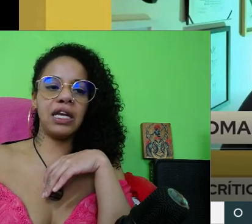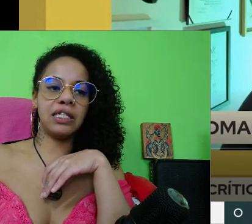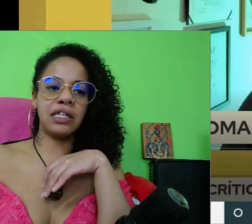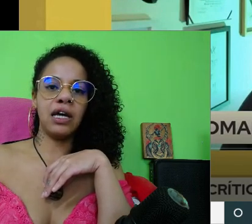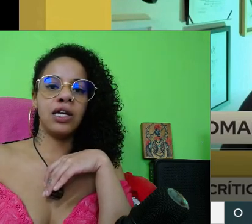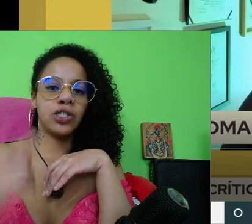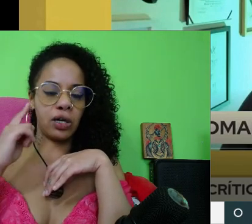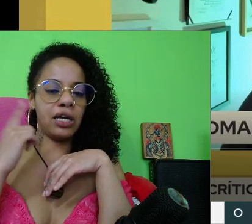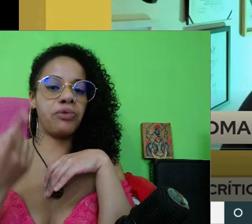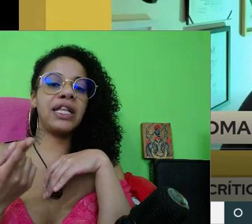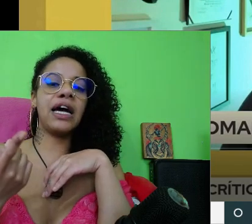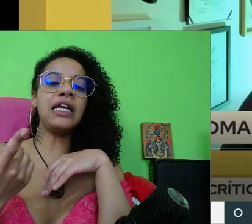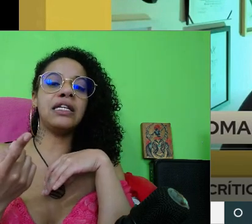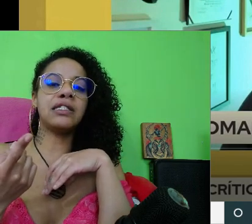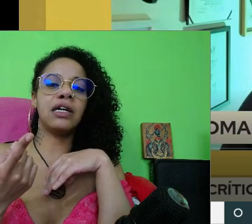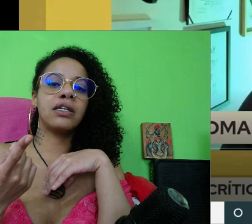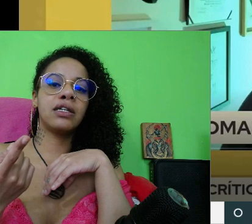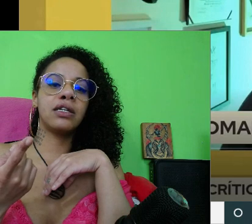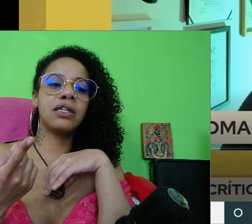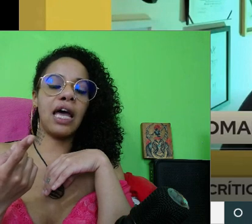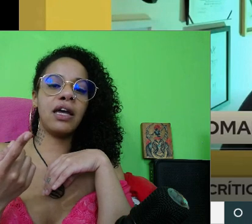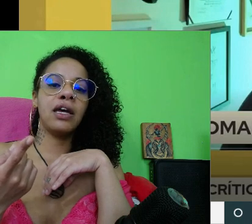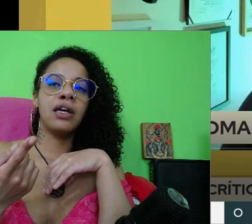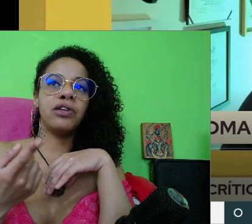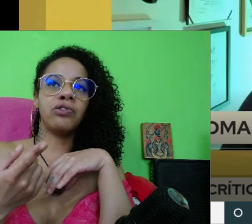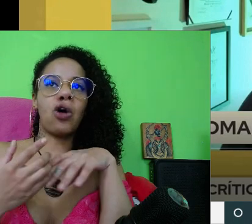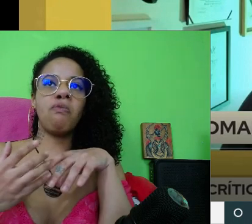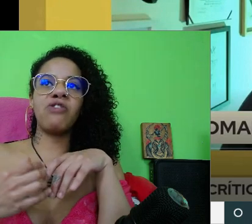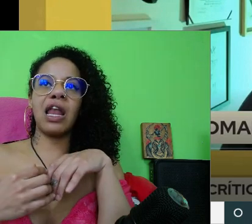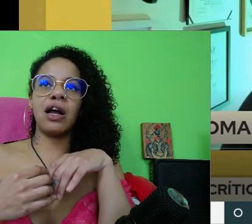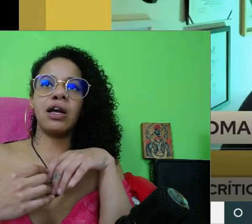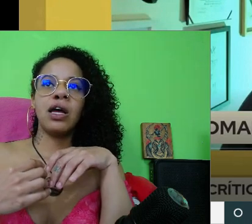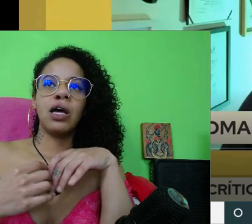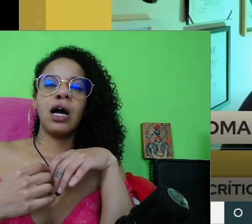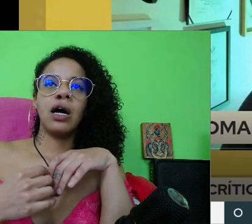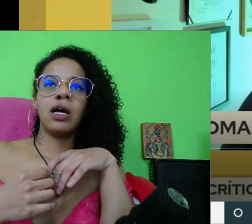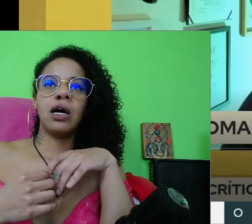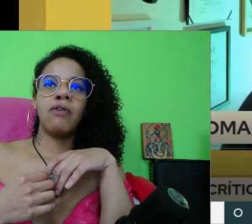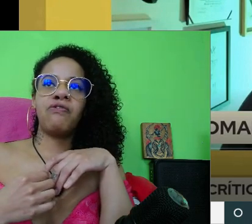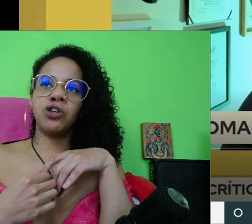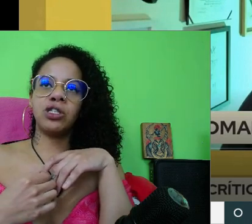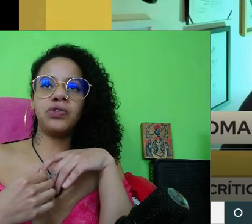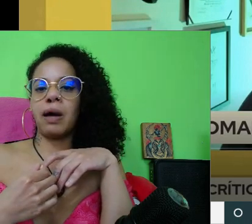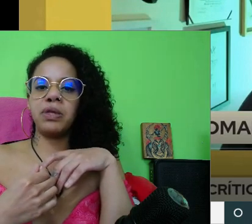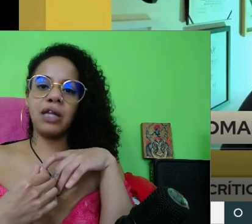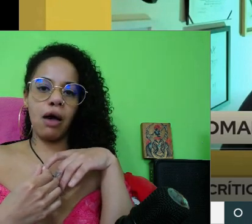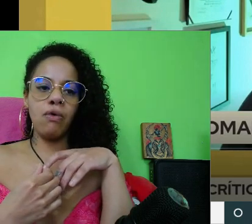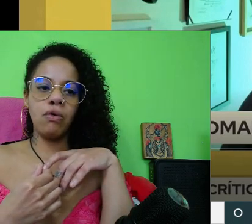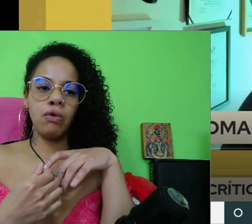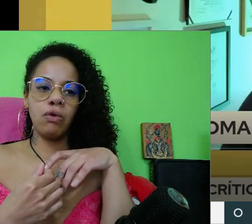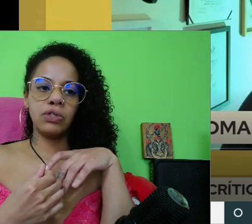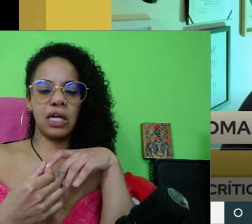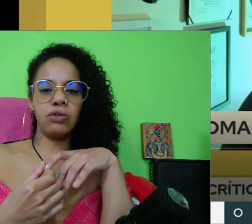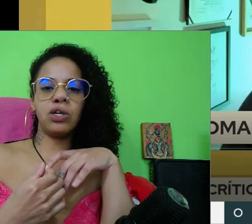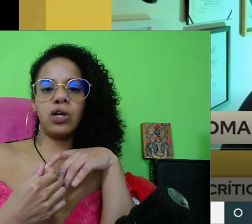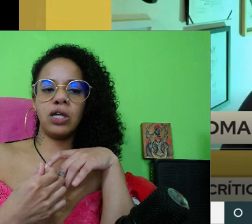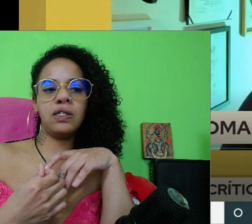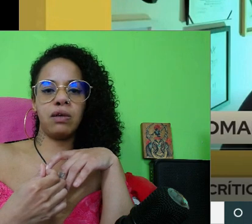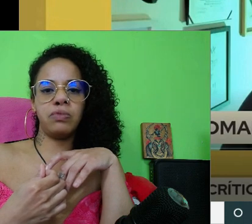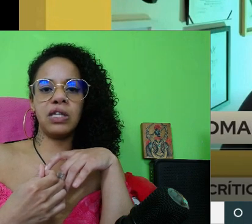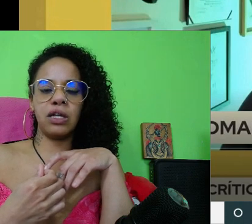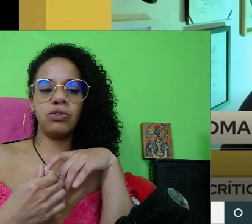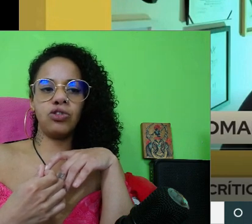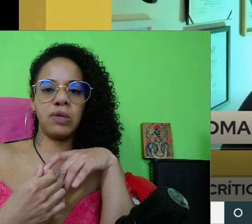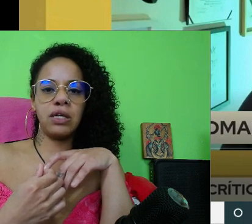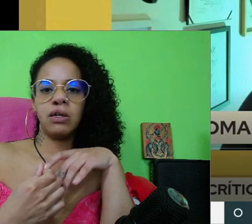anticapitalista só que não Idealista né não tem como falar o capital sendo que